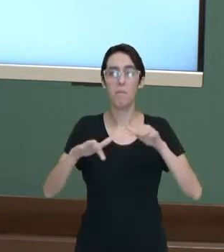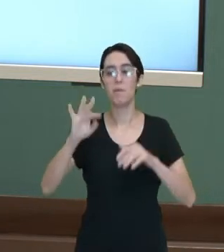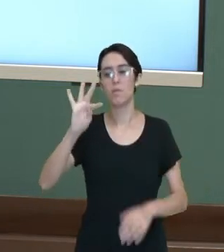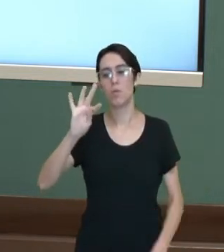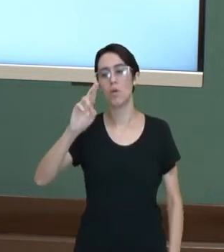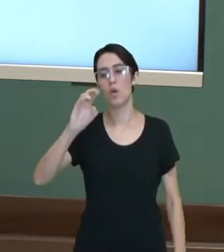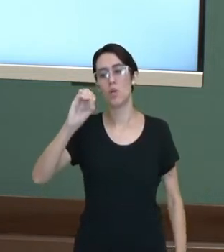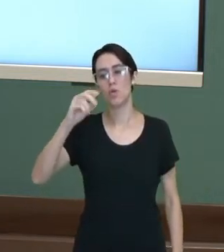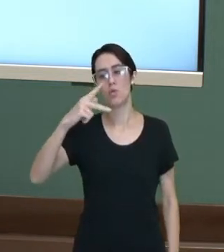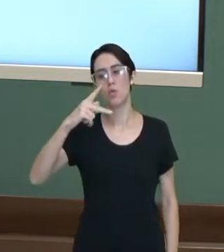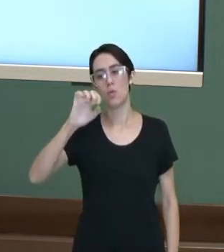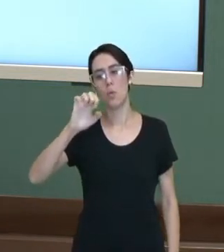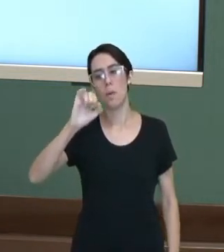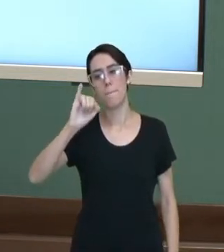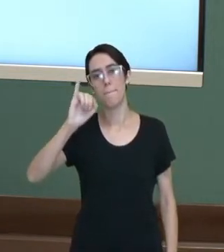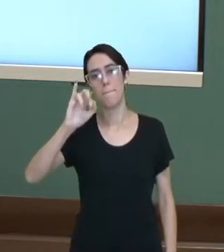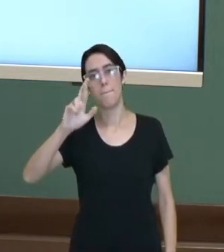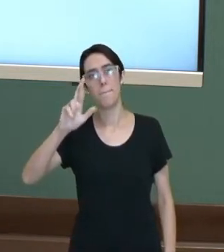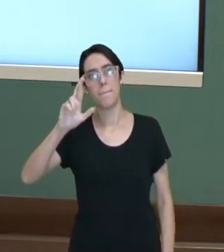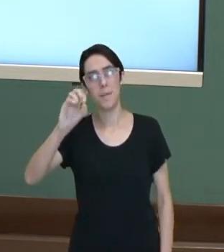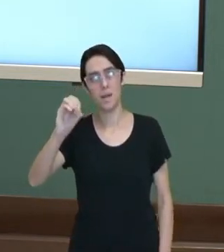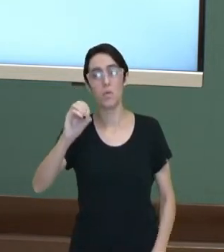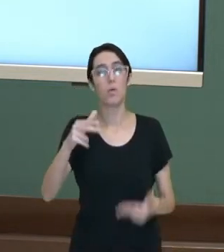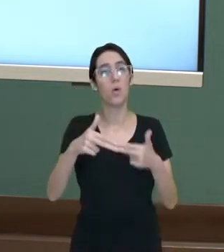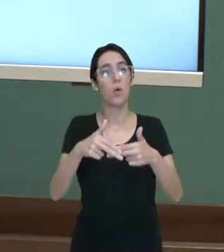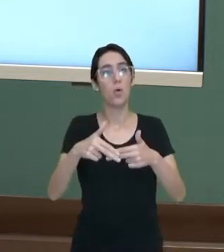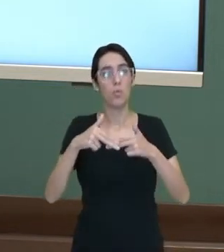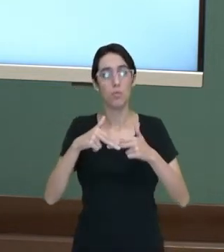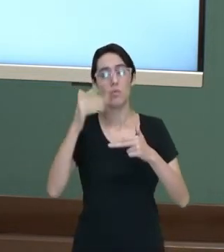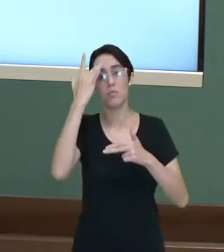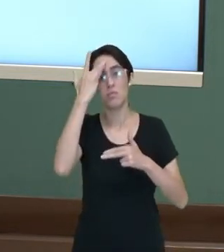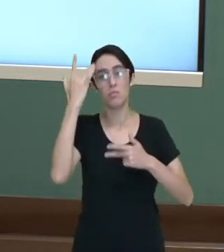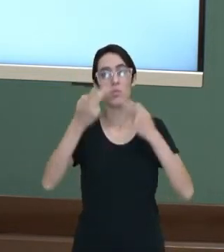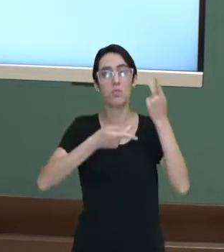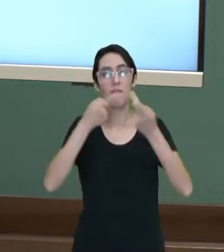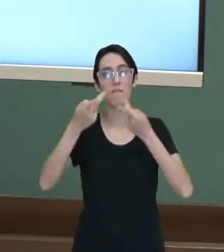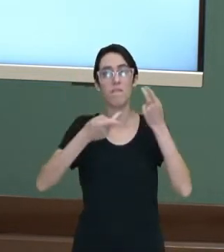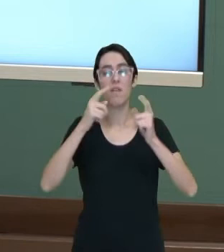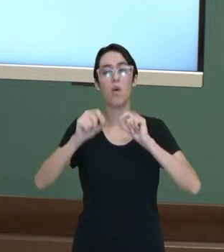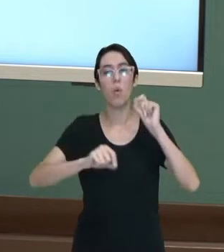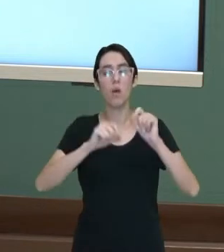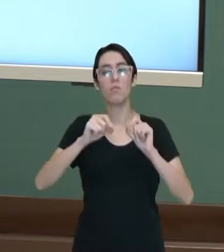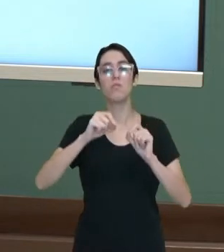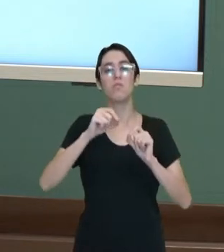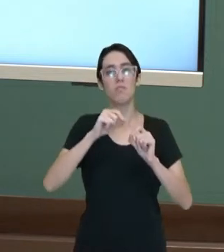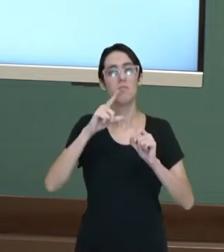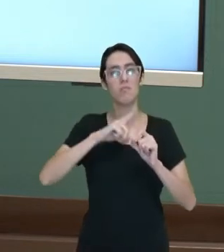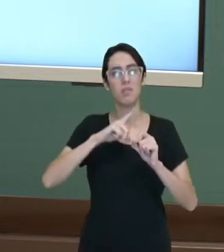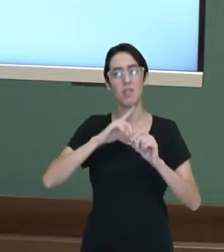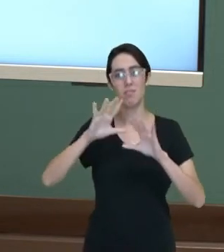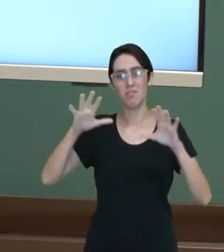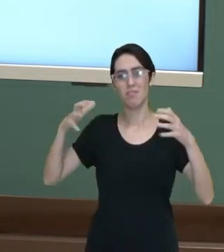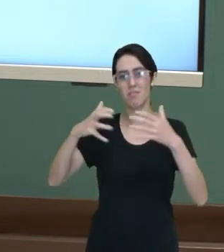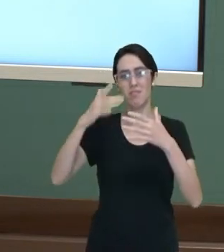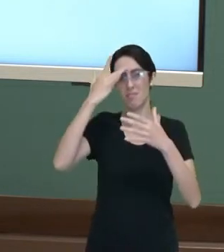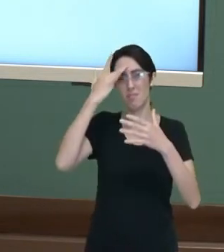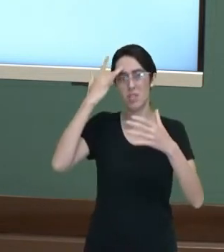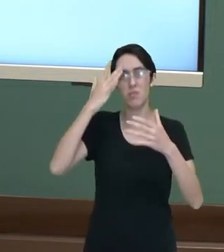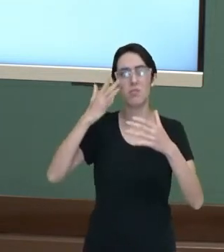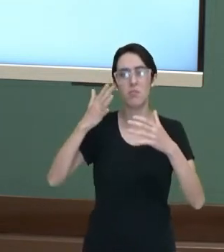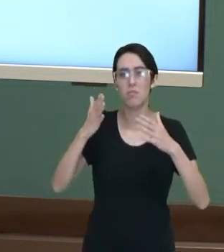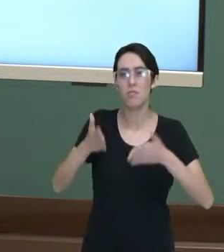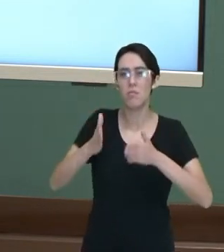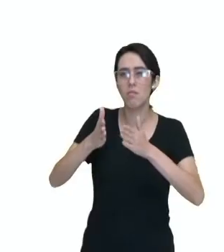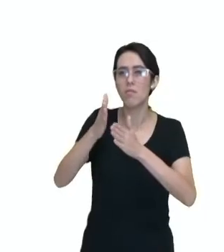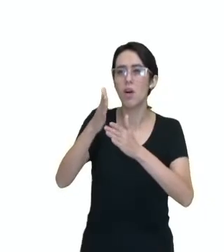o tropeirismo. Por isso que eu digo, né, os tropeiros passam e vão colonizando o Paraná. Então olha só, né,